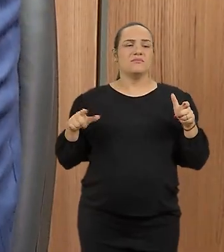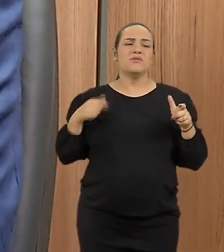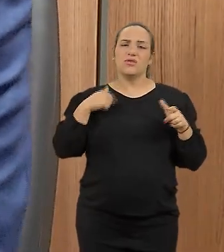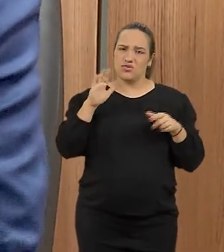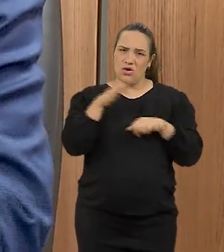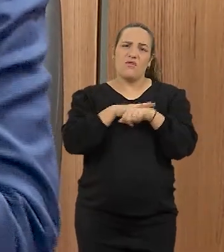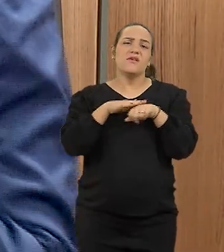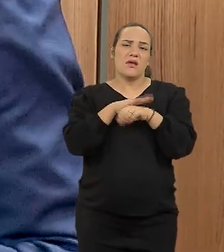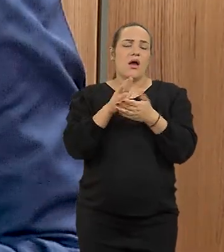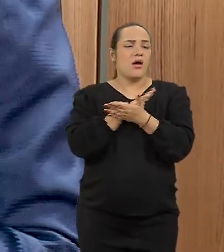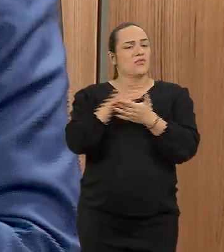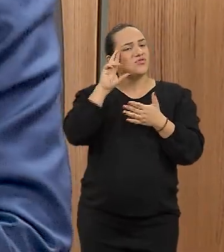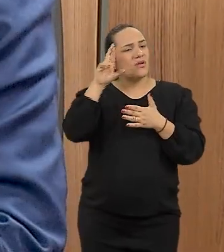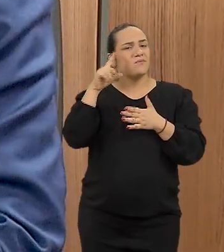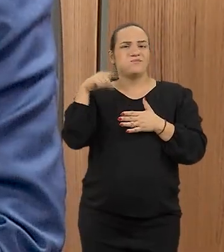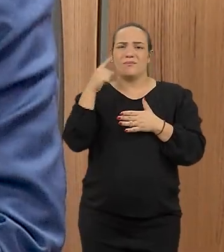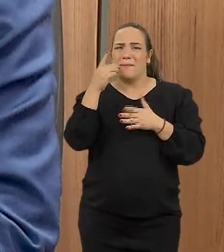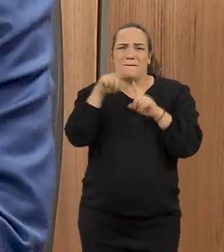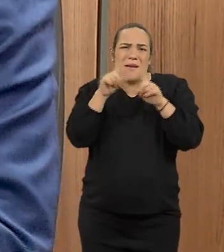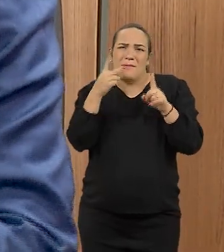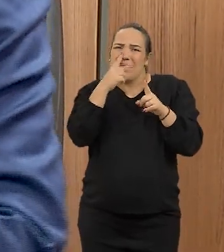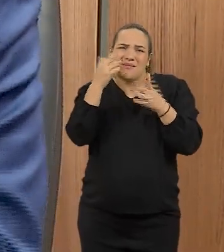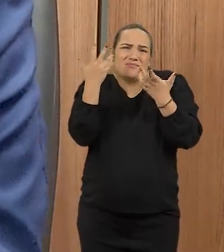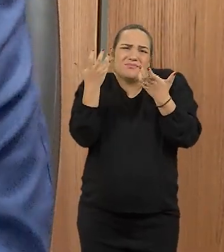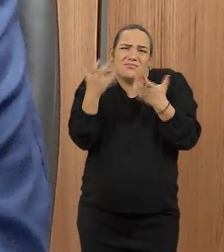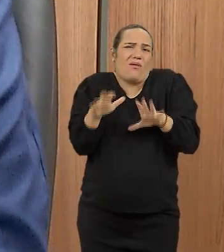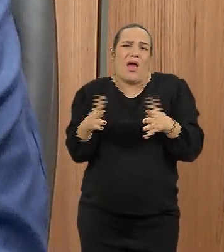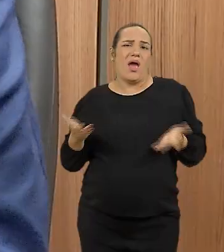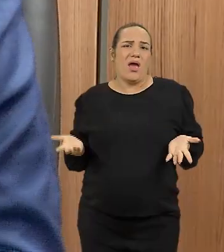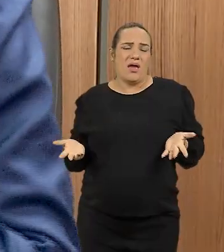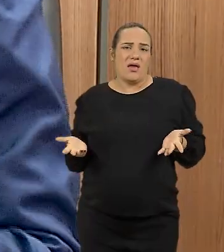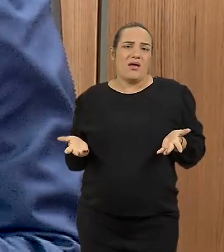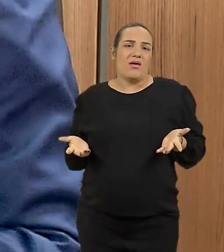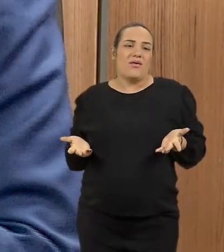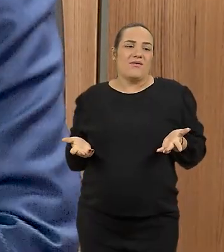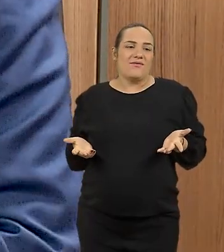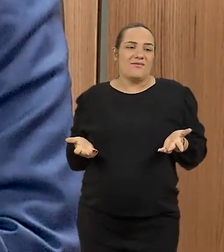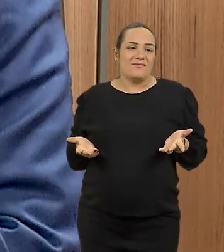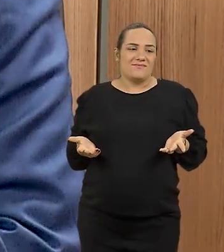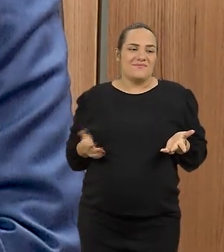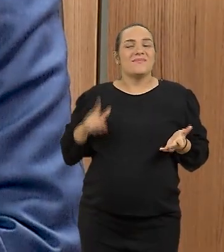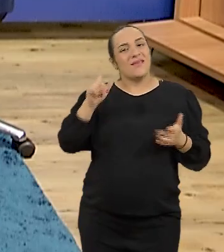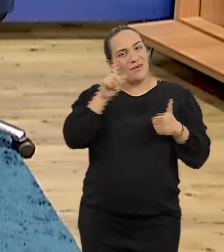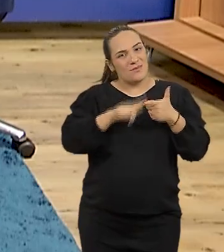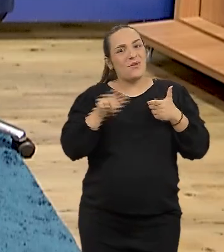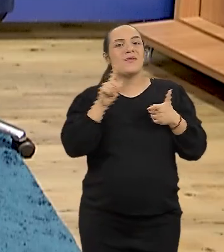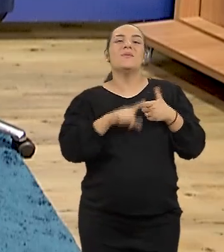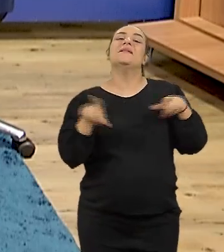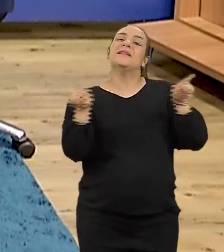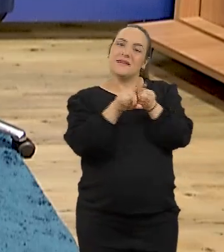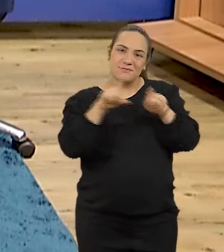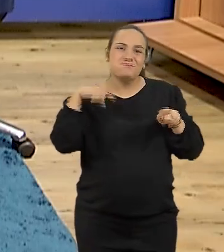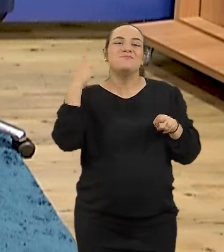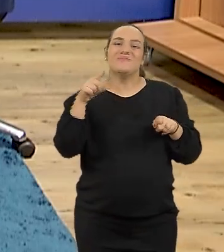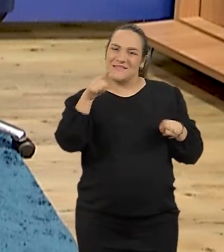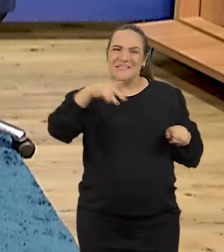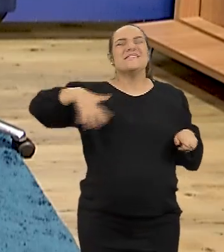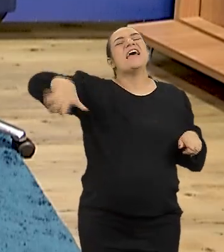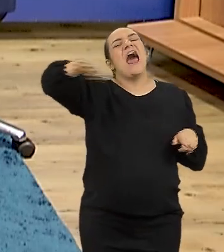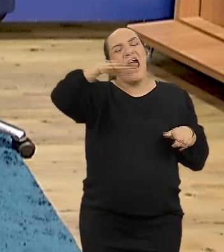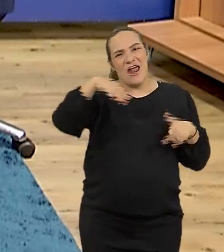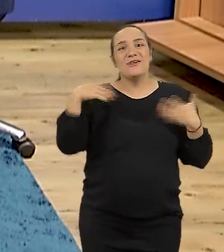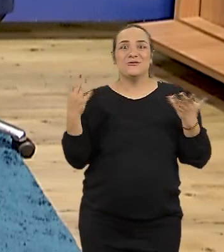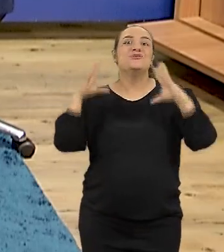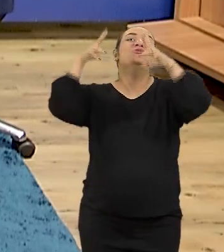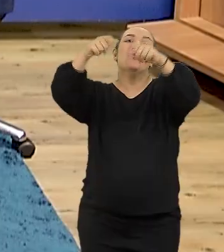isso, né? Eu já conversei com alguns, mas parece que as pessoas não querem isso, não aceitam isso. A cultura não é só do judiciário, é da advocacia. Eu acho que é